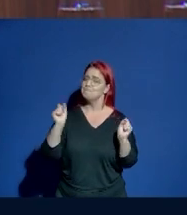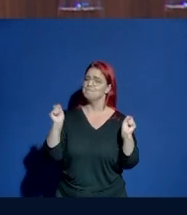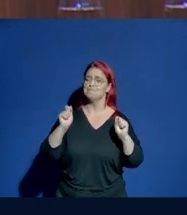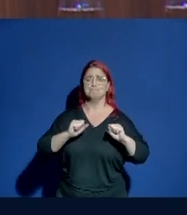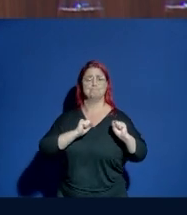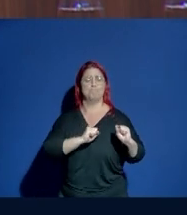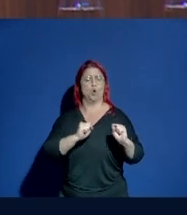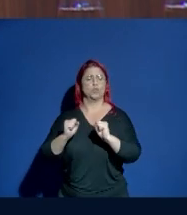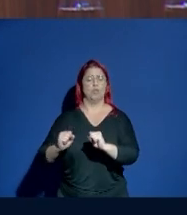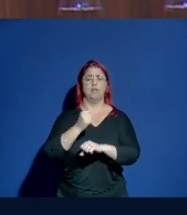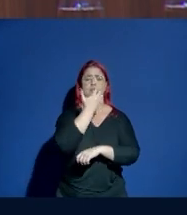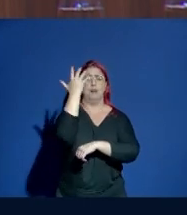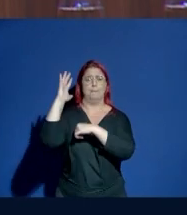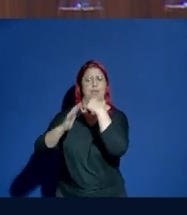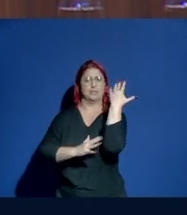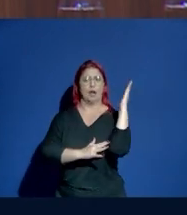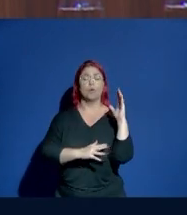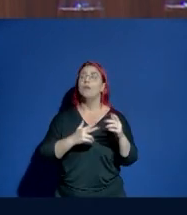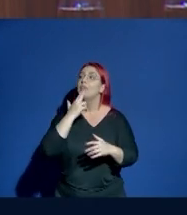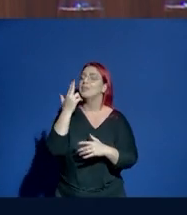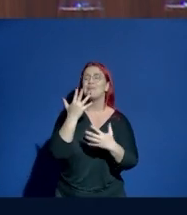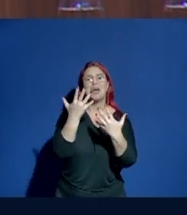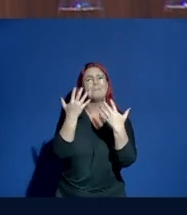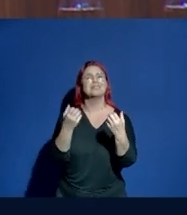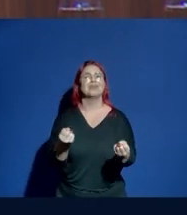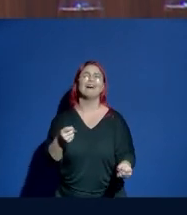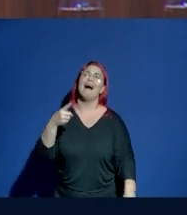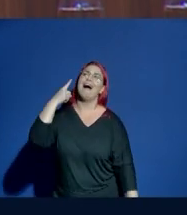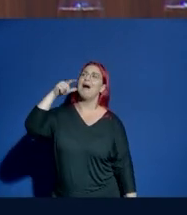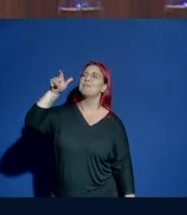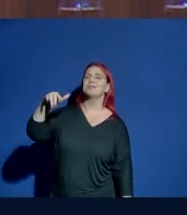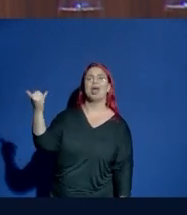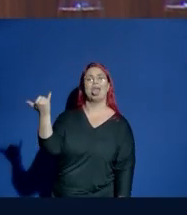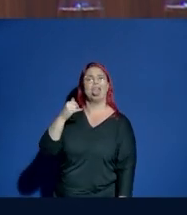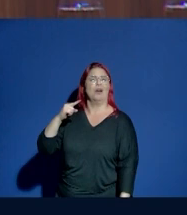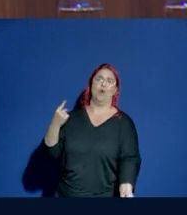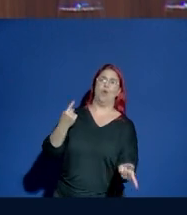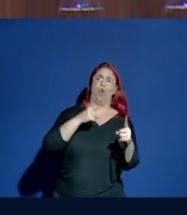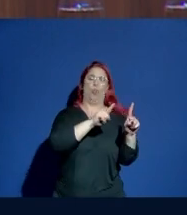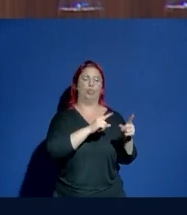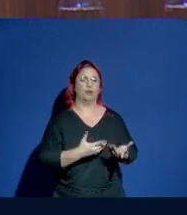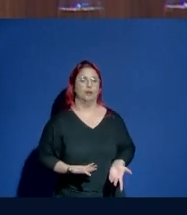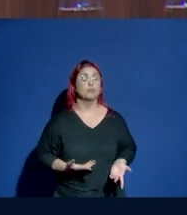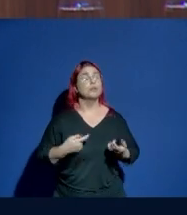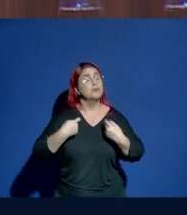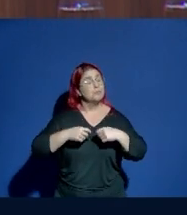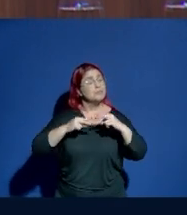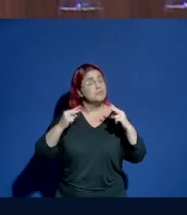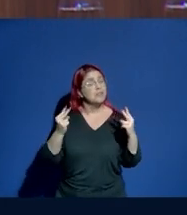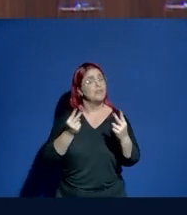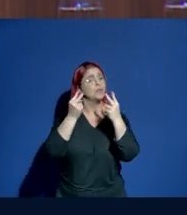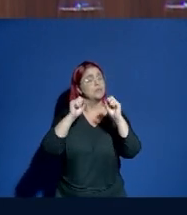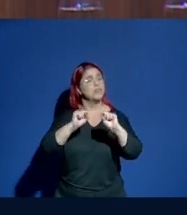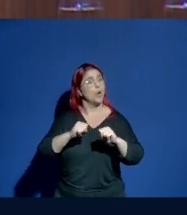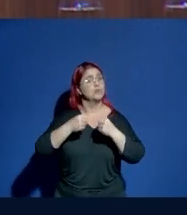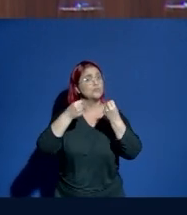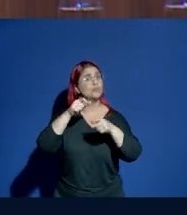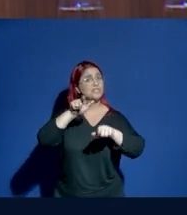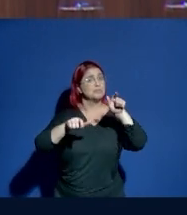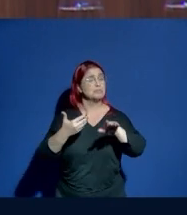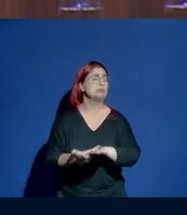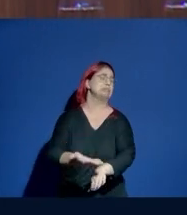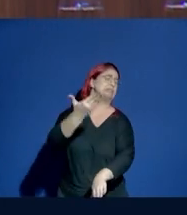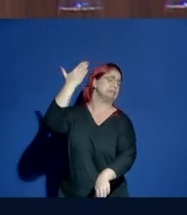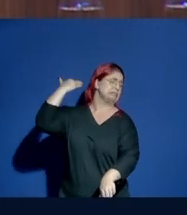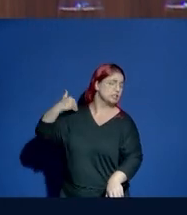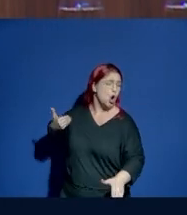nós não podemos admitir nenhum tipo de narrativa contrária e valorizar o esforço daqueles caras